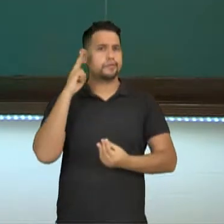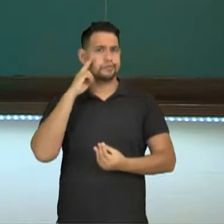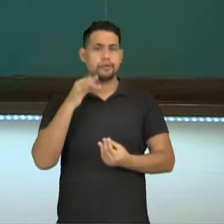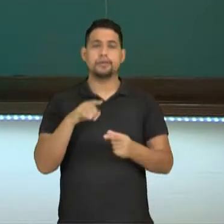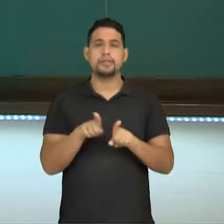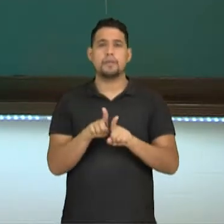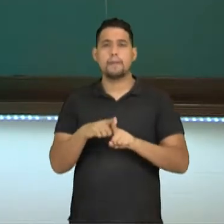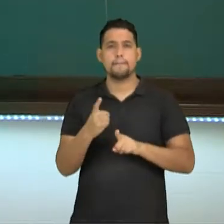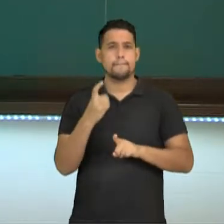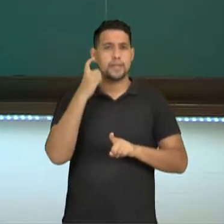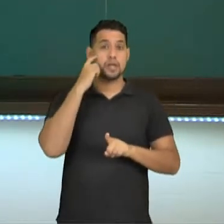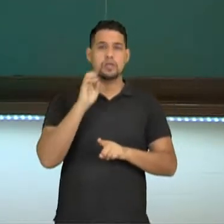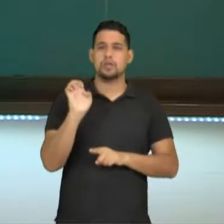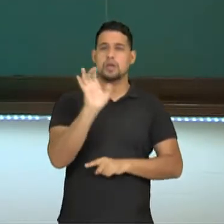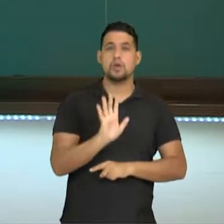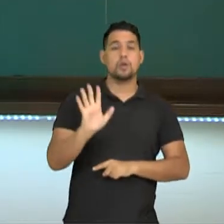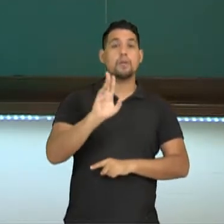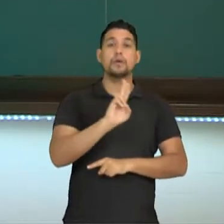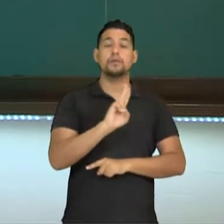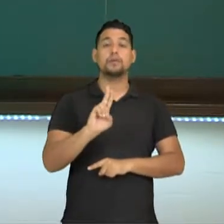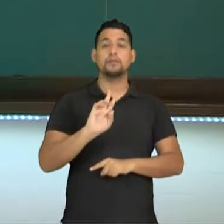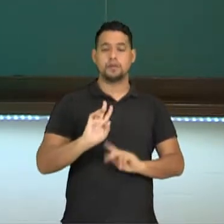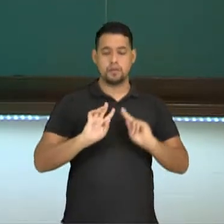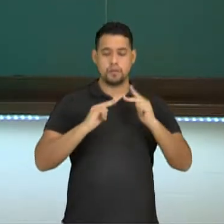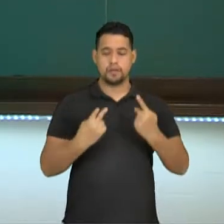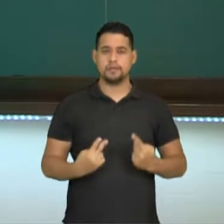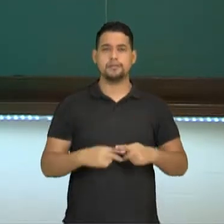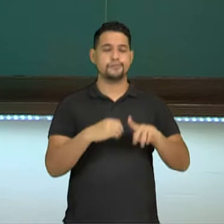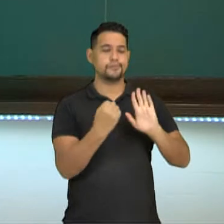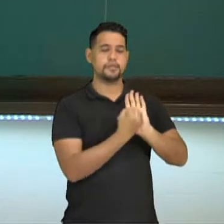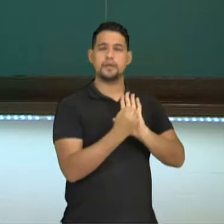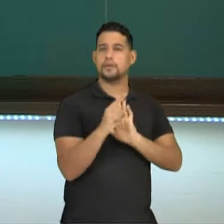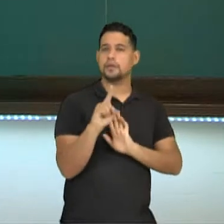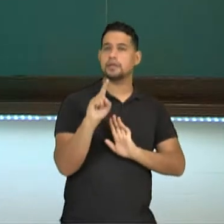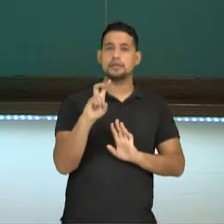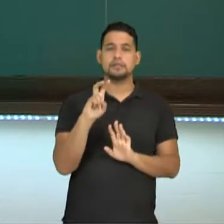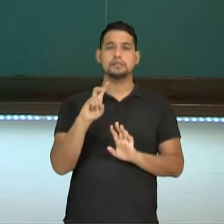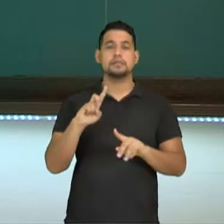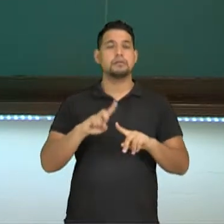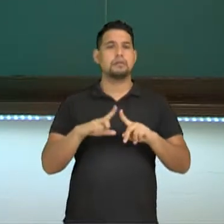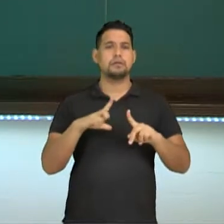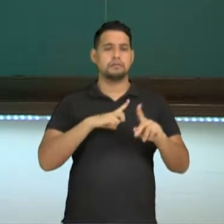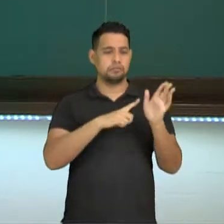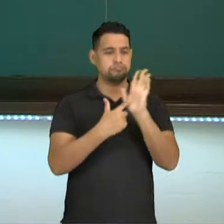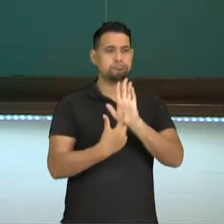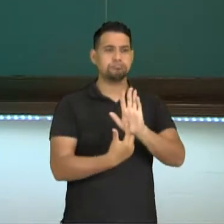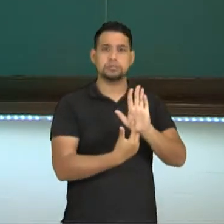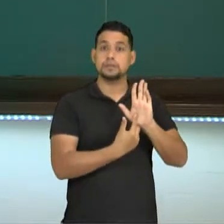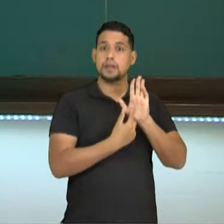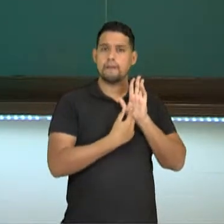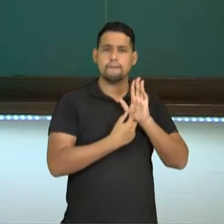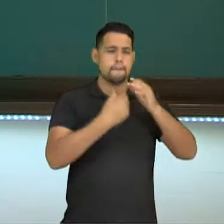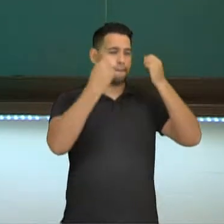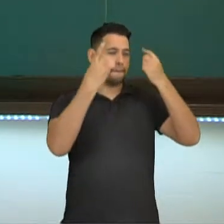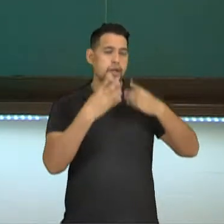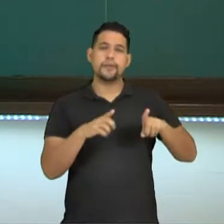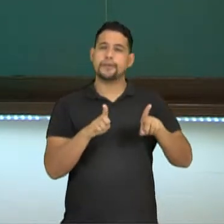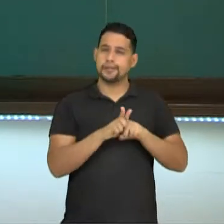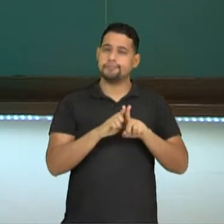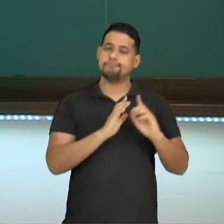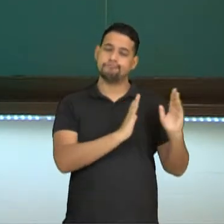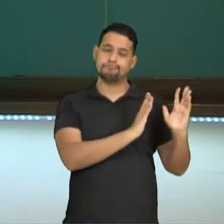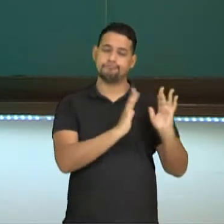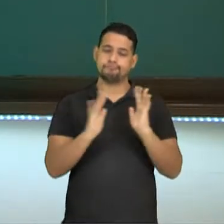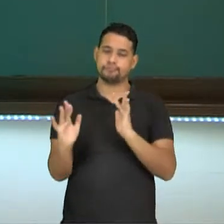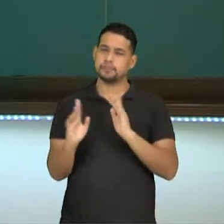por pensadores europeus chamados de humanistas no século XV. Então é uma expressão para designar um período